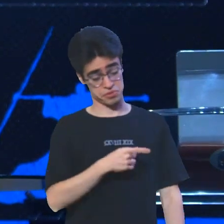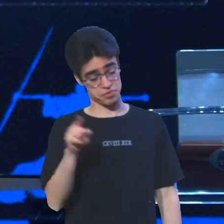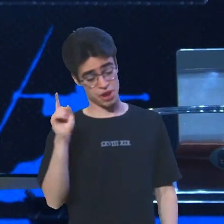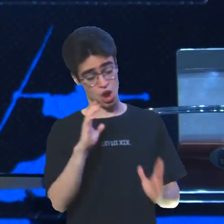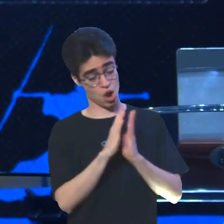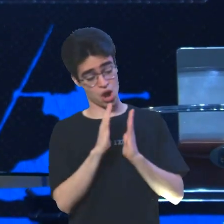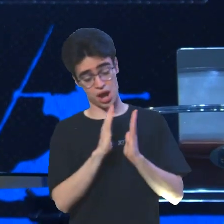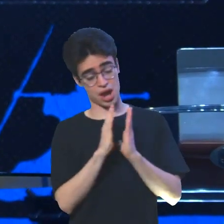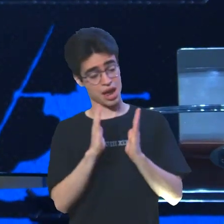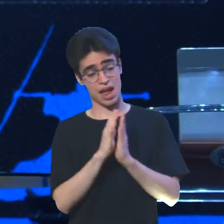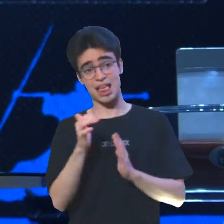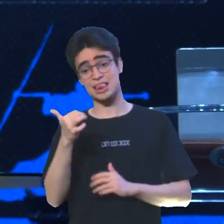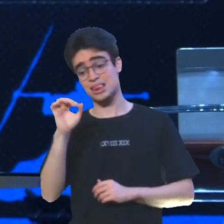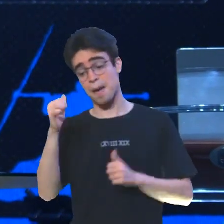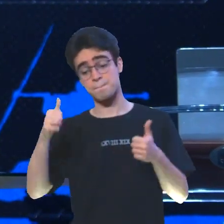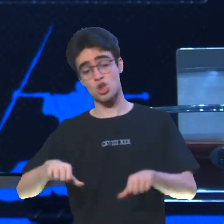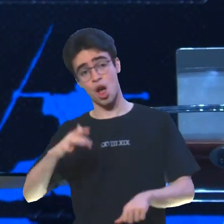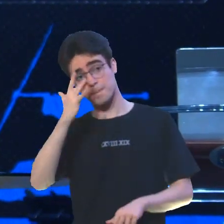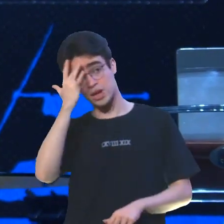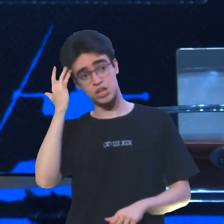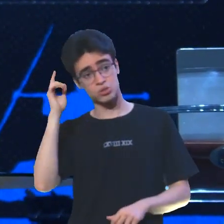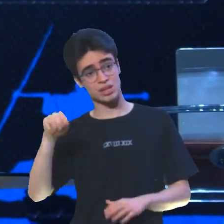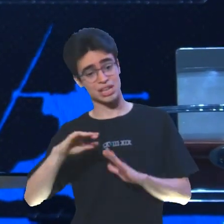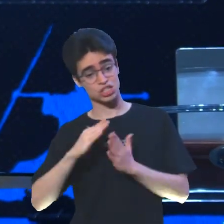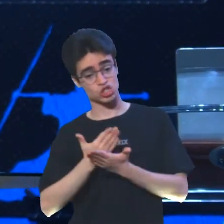pessoas, pelas 10 piores pessoas dessa escola.